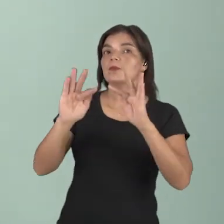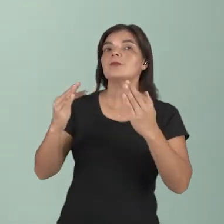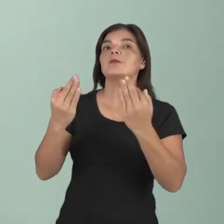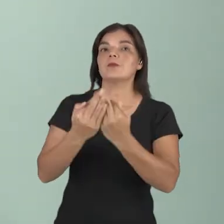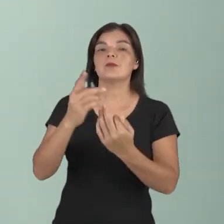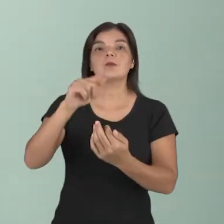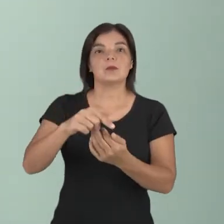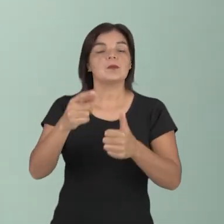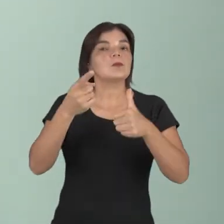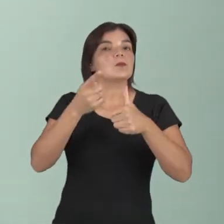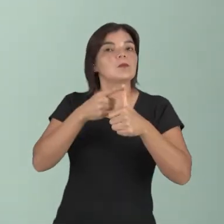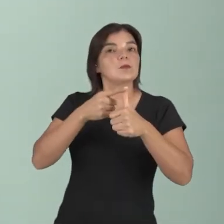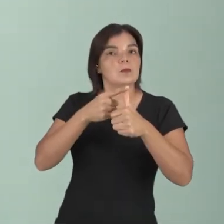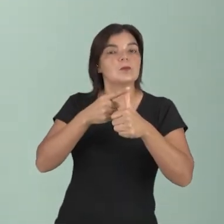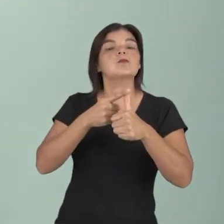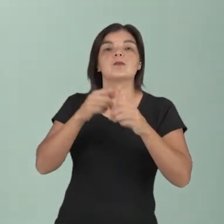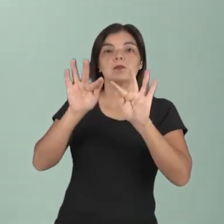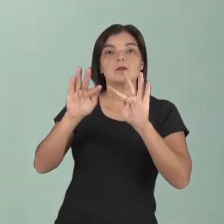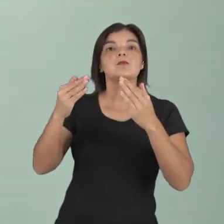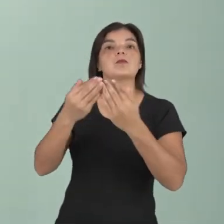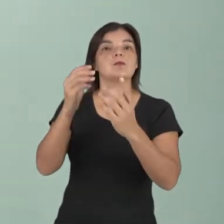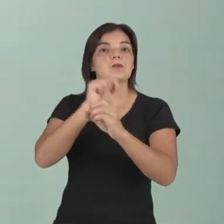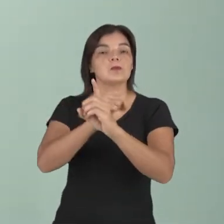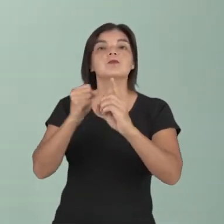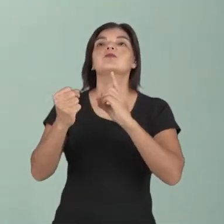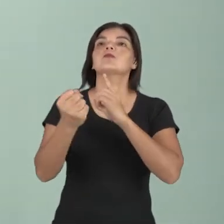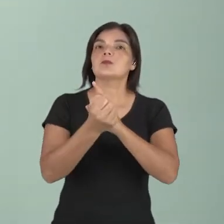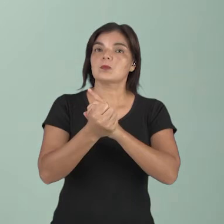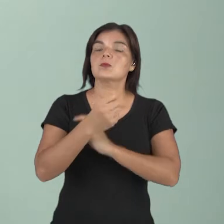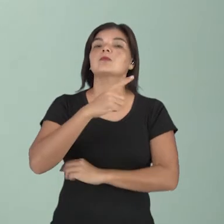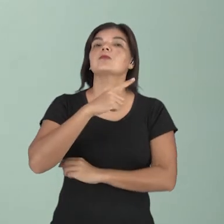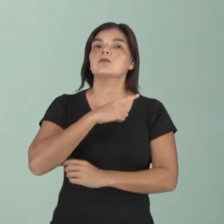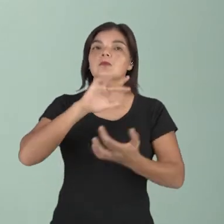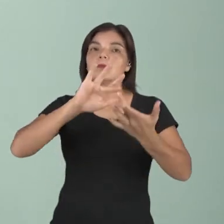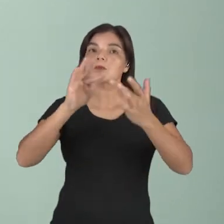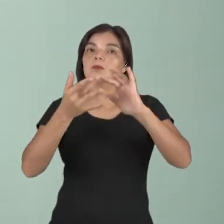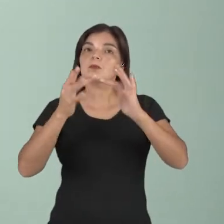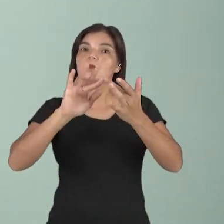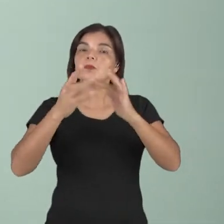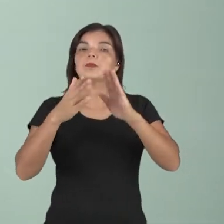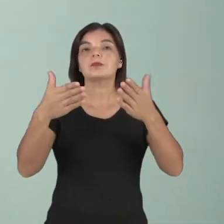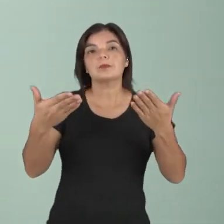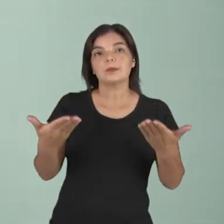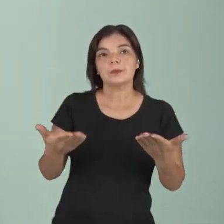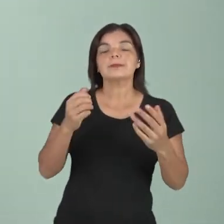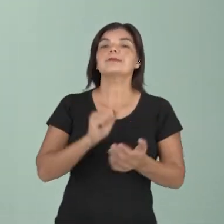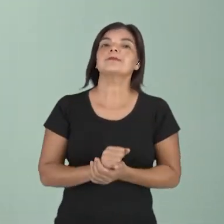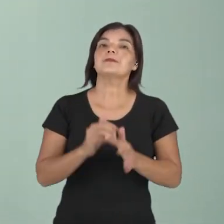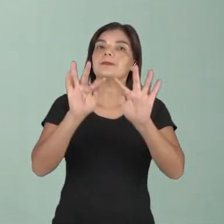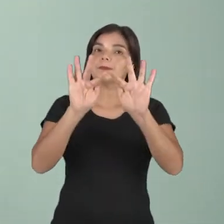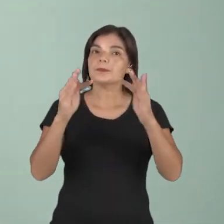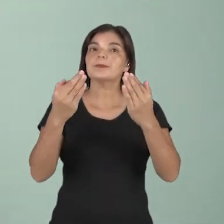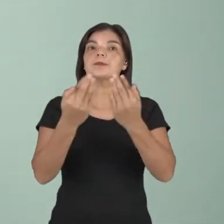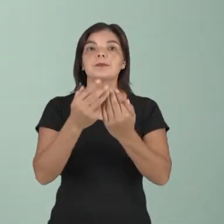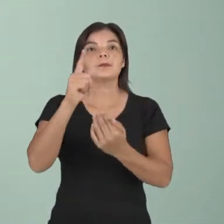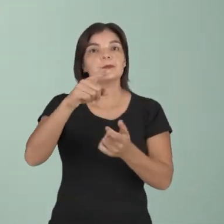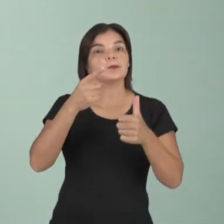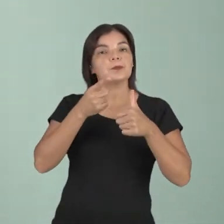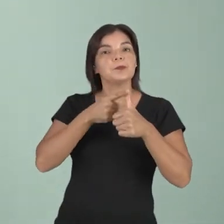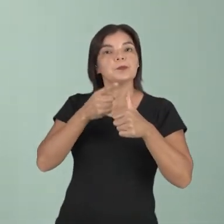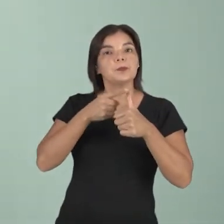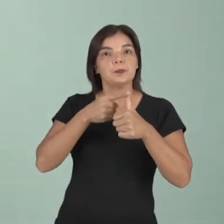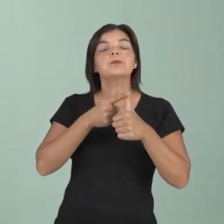família é a primeira instituição social com a qual nós temos contato. Portanto, a família é o